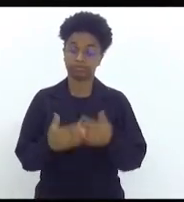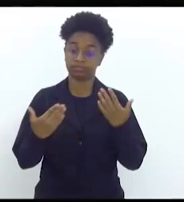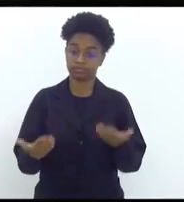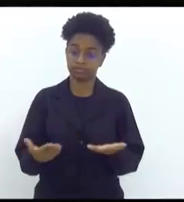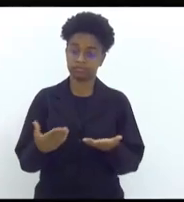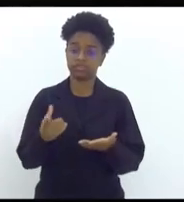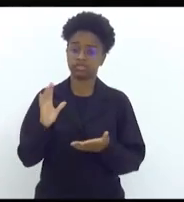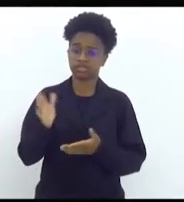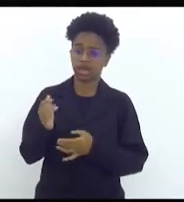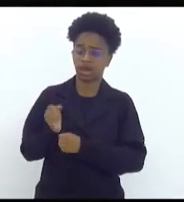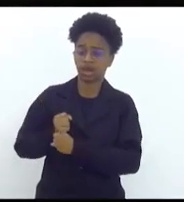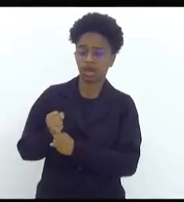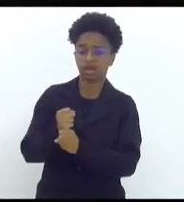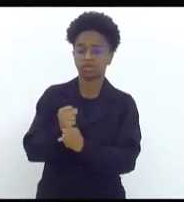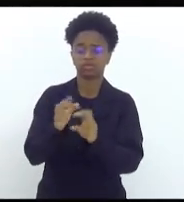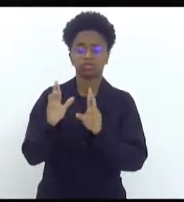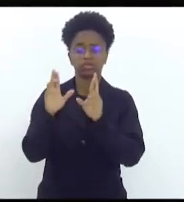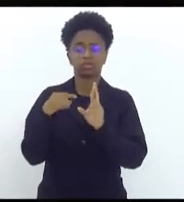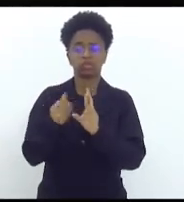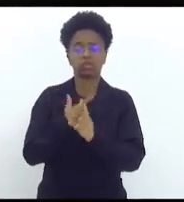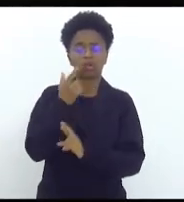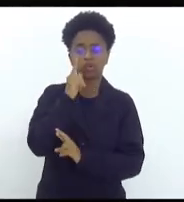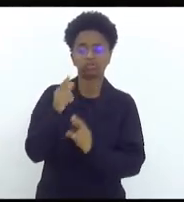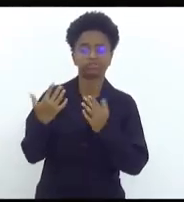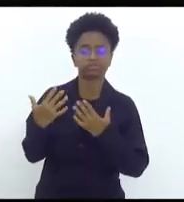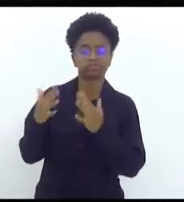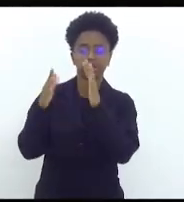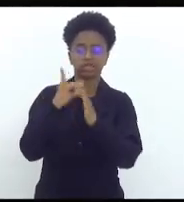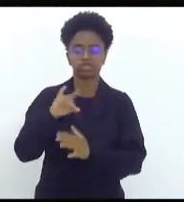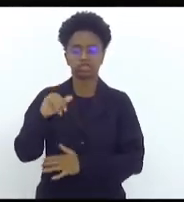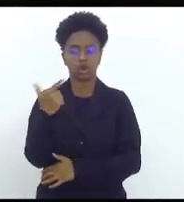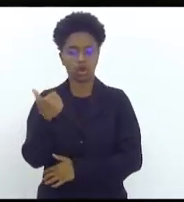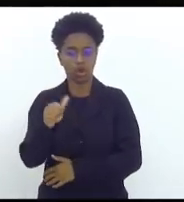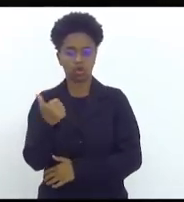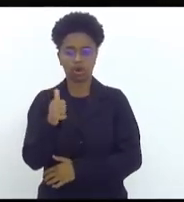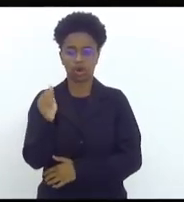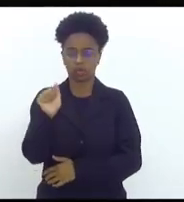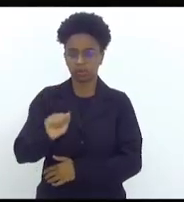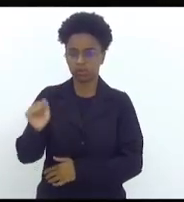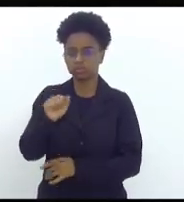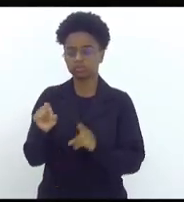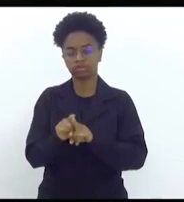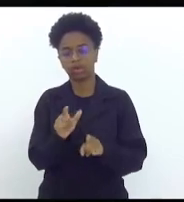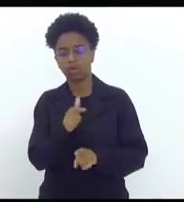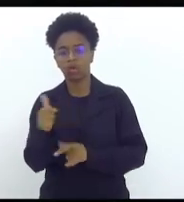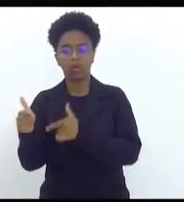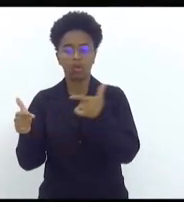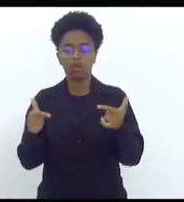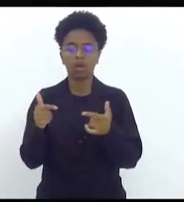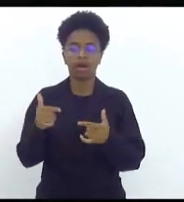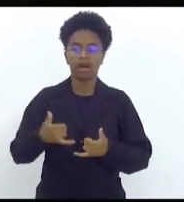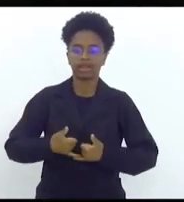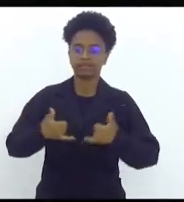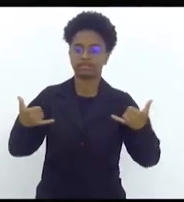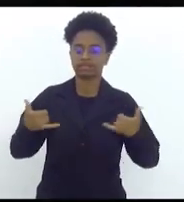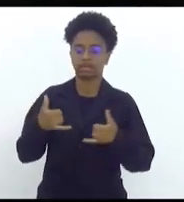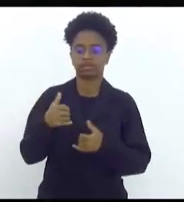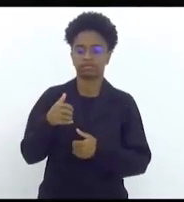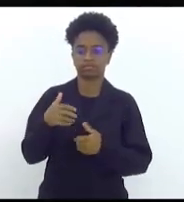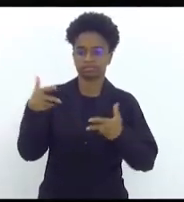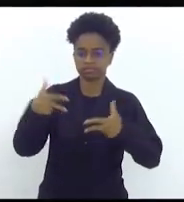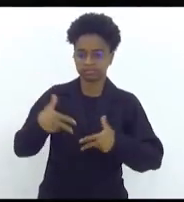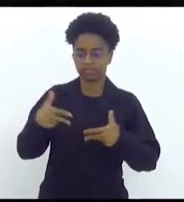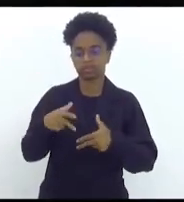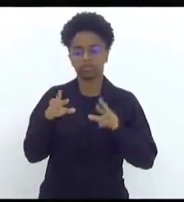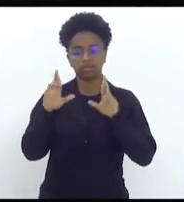muitos anos que a gente possa comemorar mais e mais no 11 de Agosto outros aniversários do hip hop que vem a 51 que venha 52